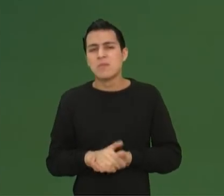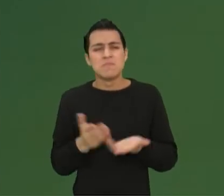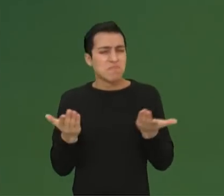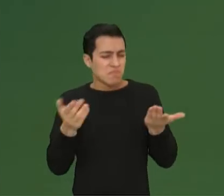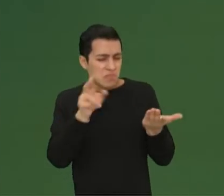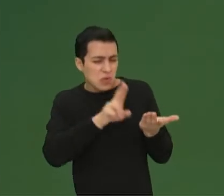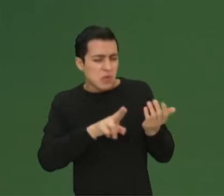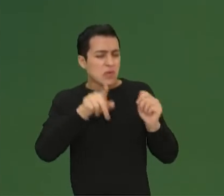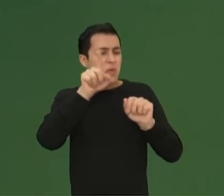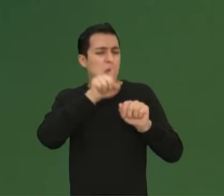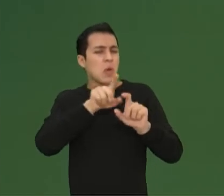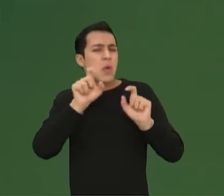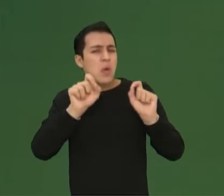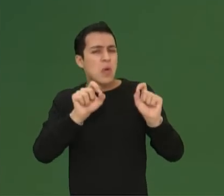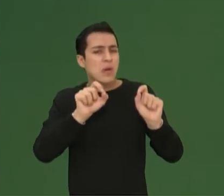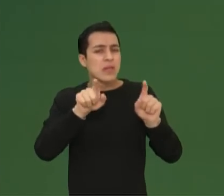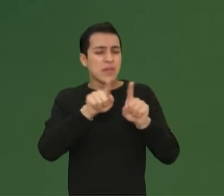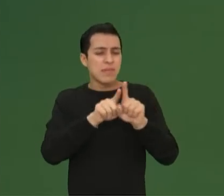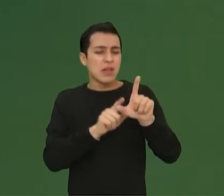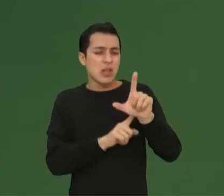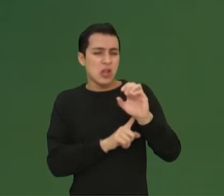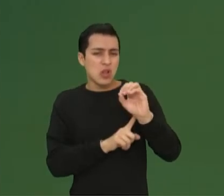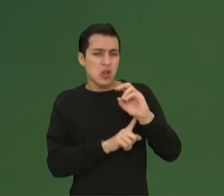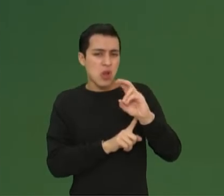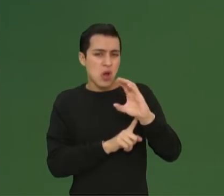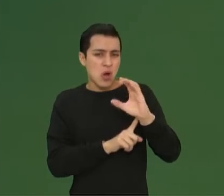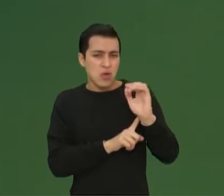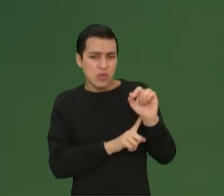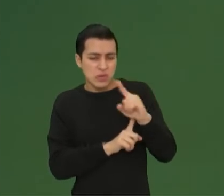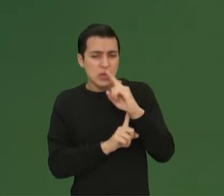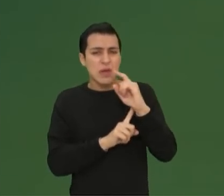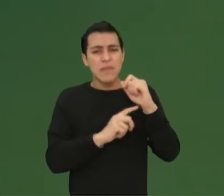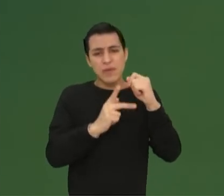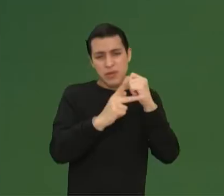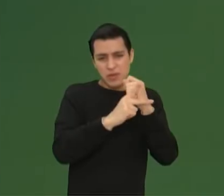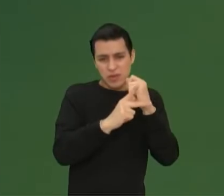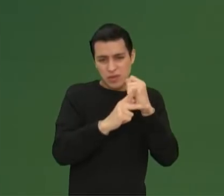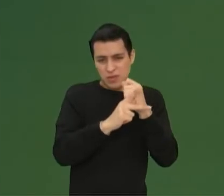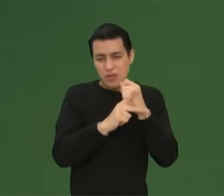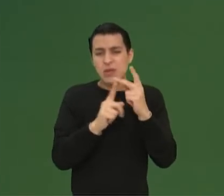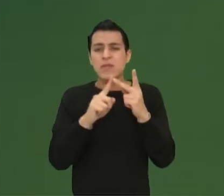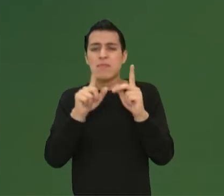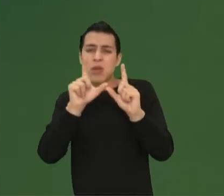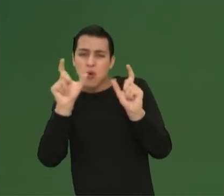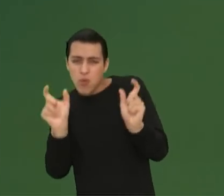Usa-se crase em locuções prepositivas e conjuntivas. Veja comigo.